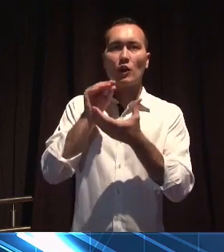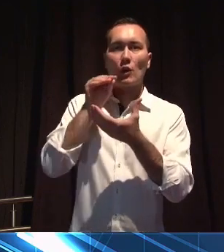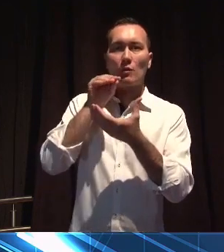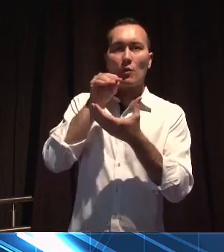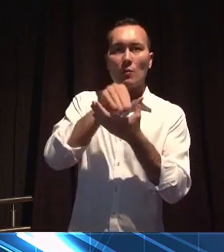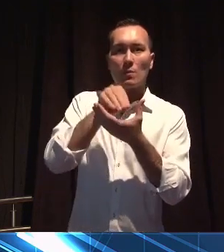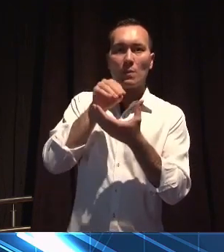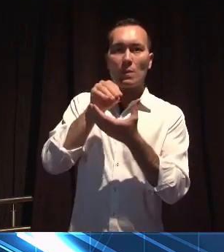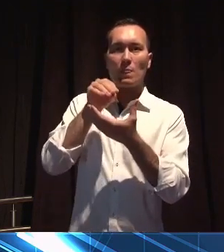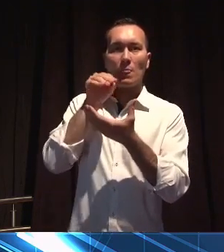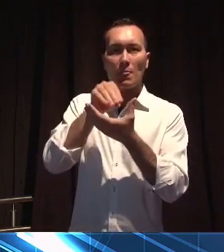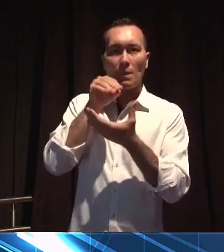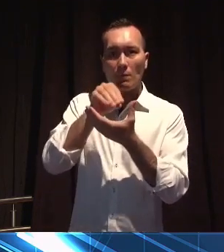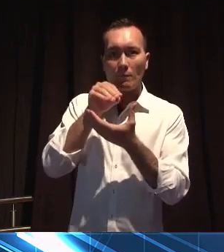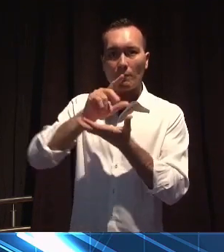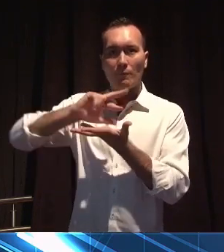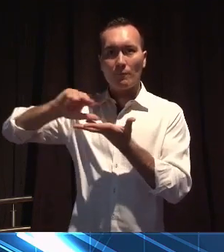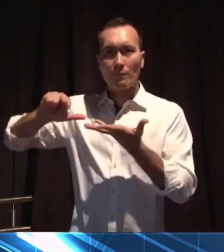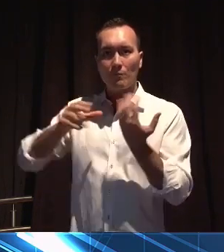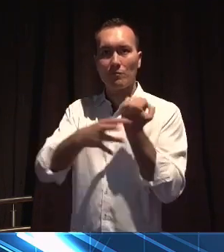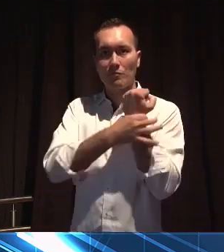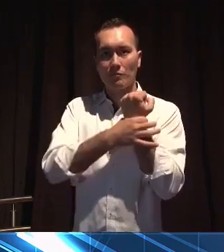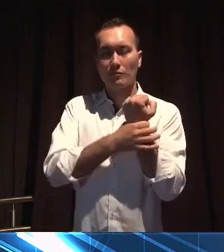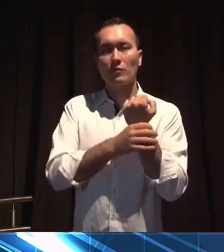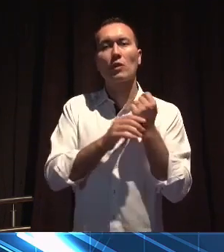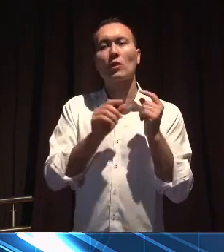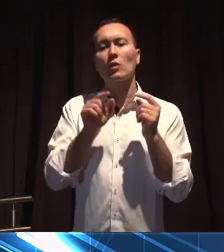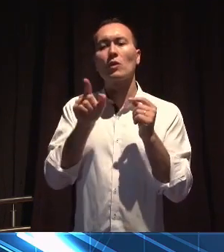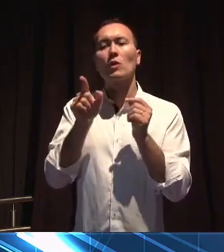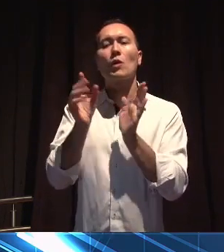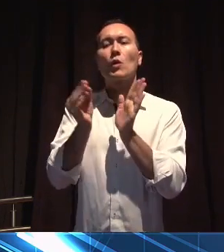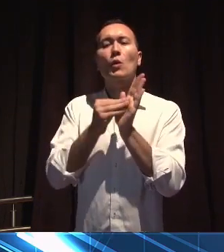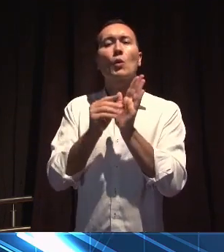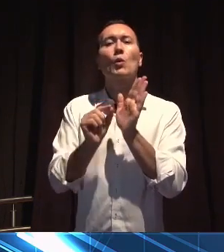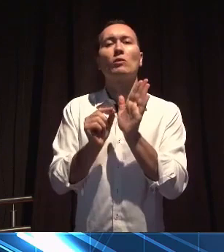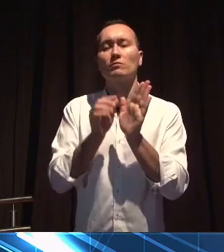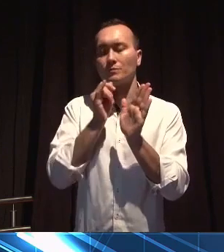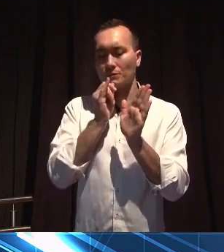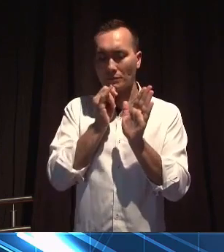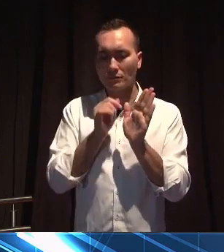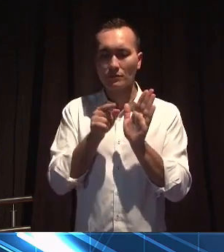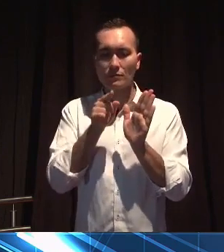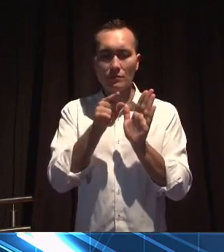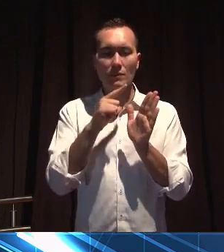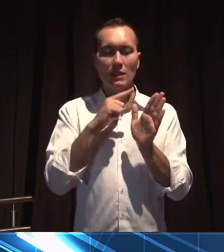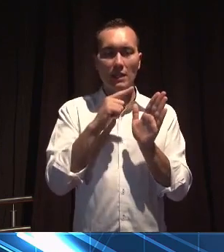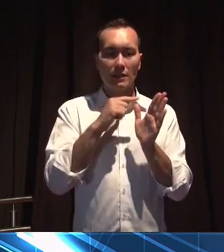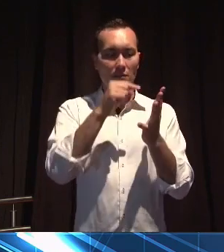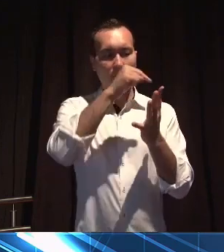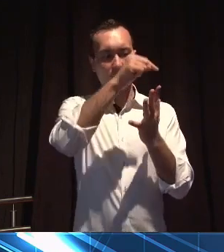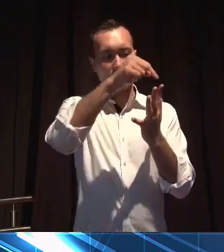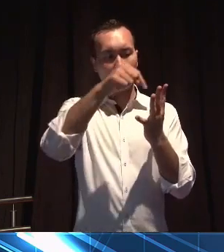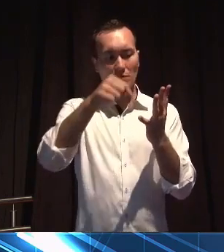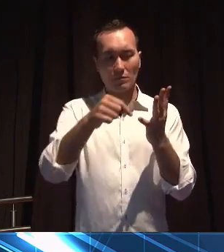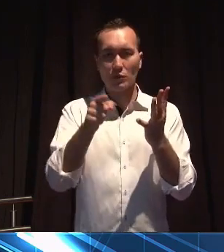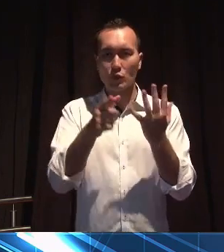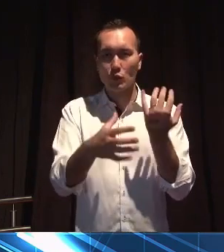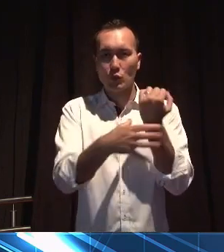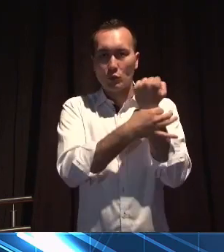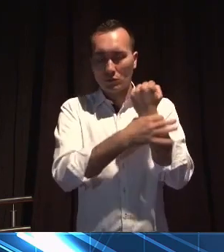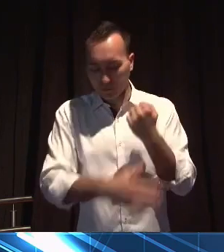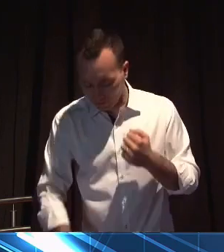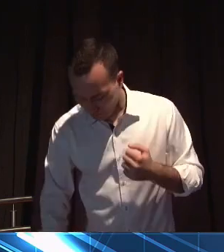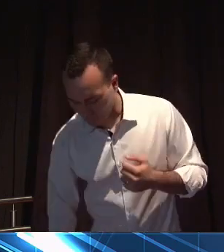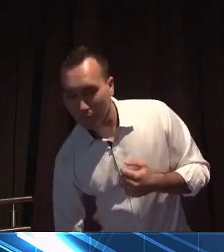a ideia de que você deveria proteger os pontos de flexibilidade que você quer implementações alternativas do seu código